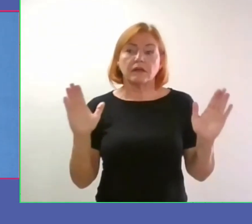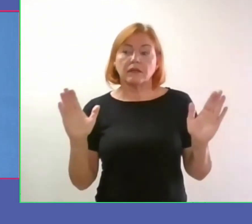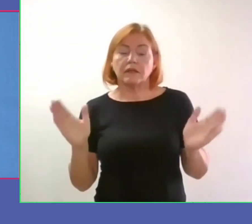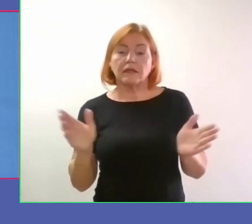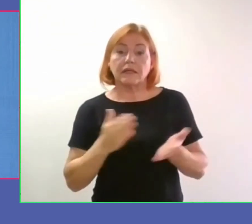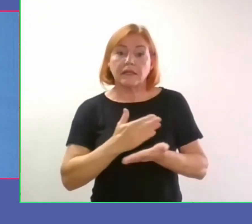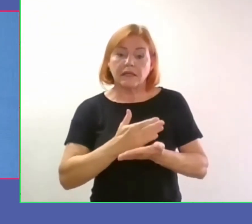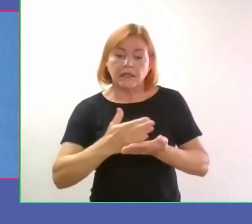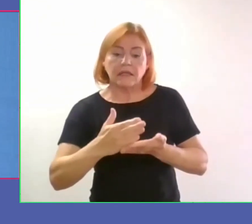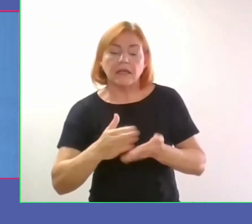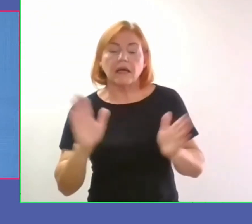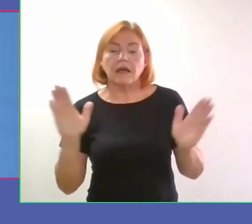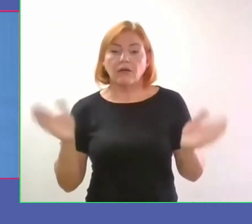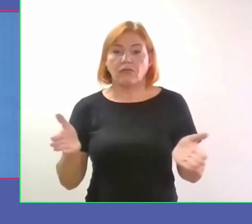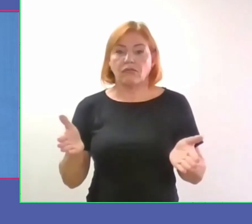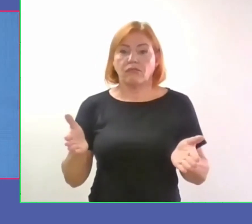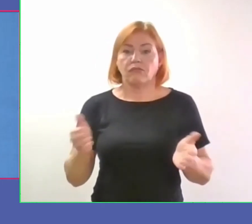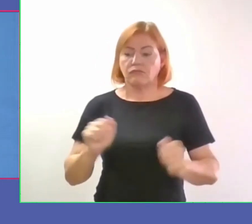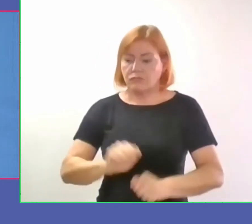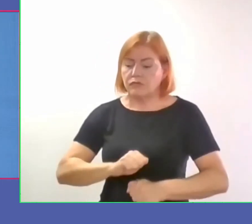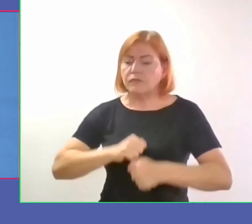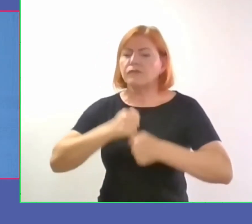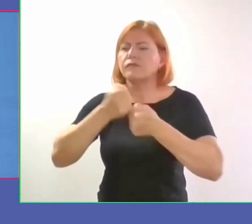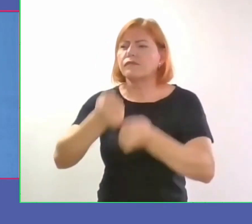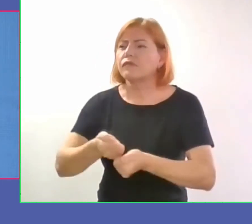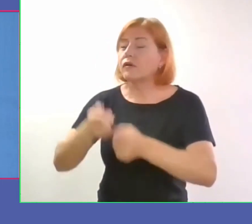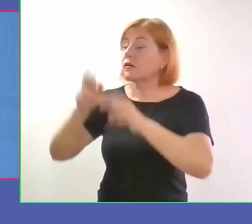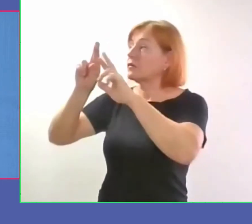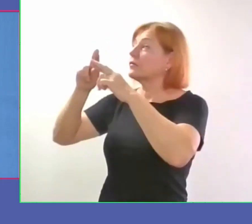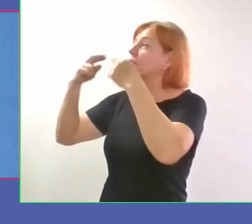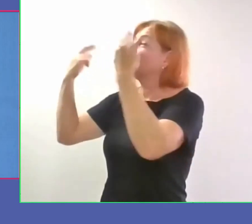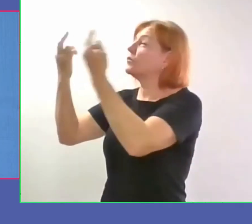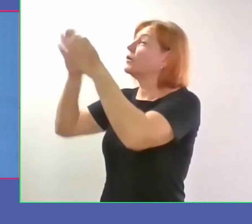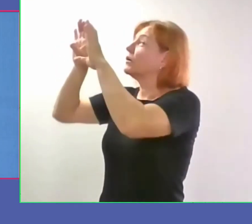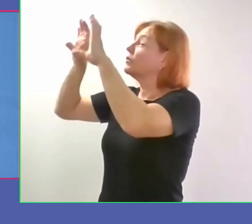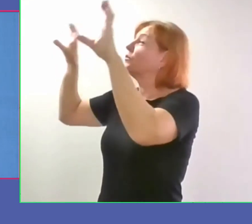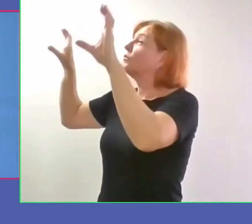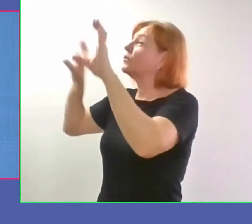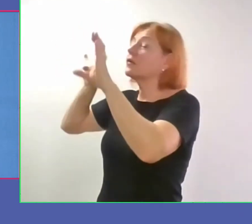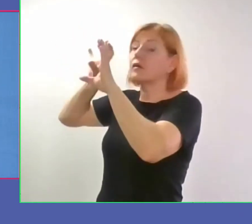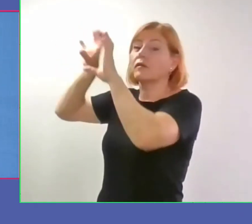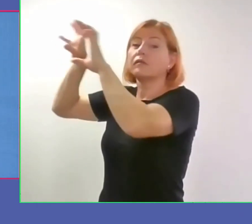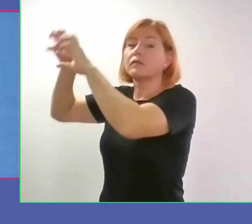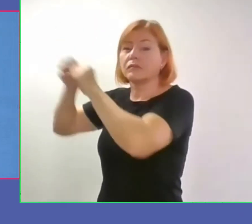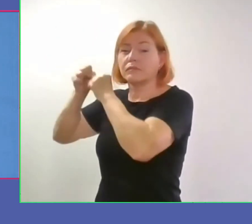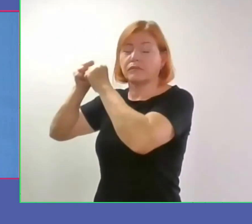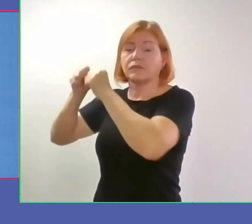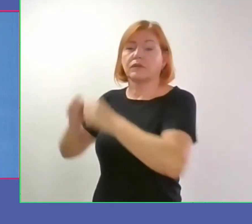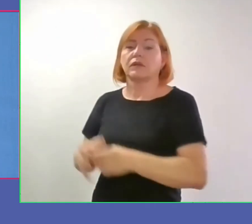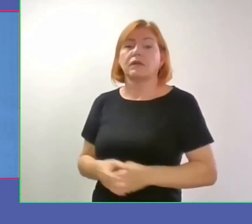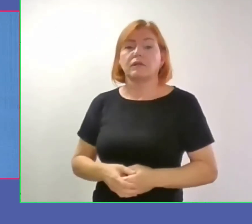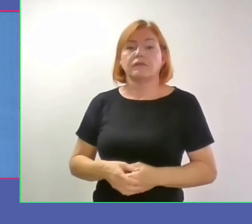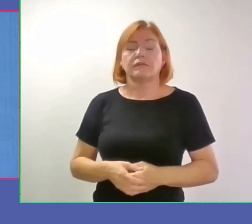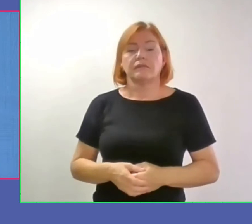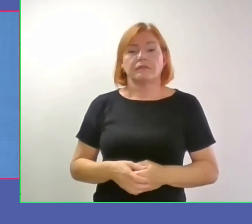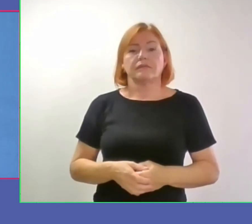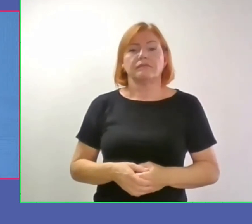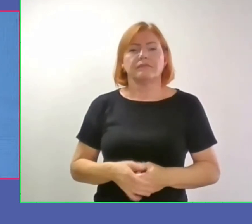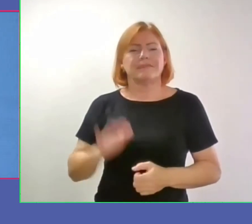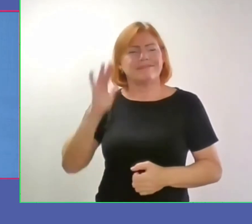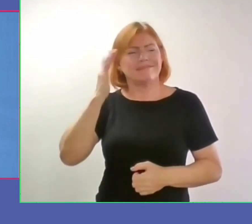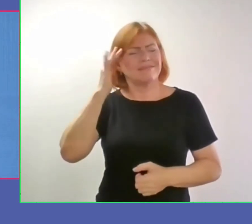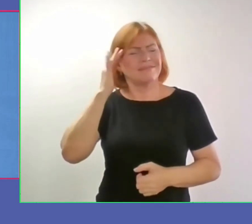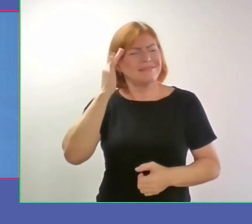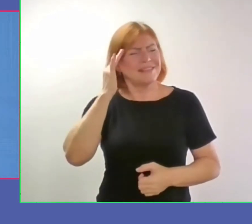apoderam dele. Irmãos, eu dificilmente consegui entender esse versículo, mas hoje eu quero dizer para vocês,